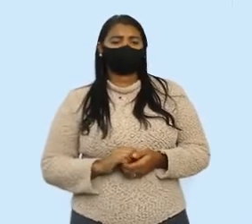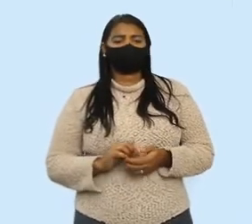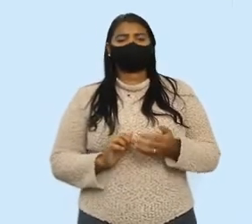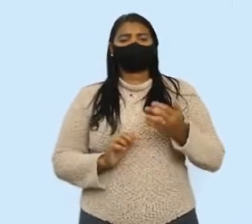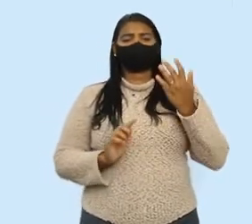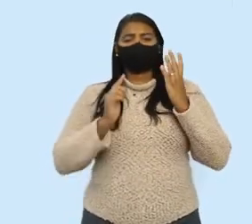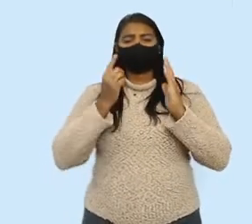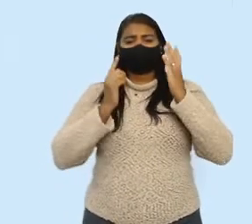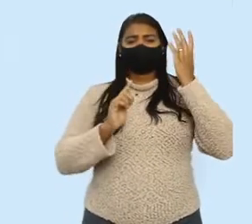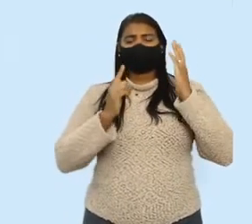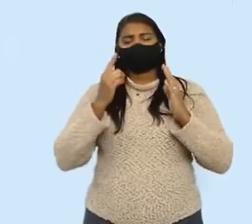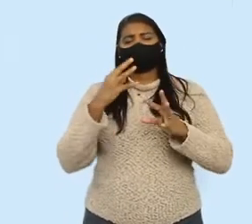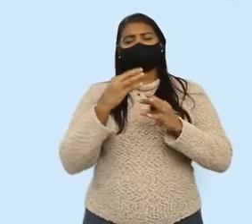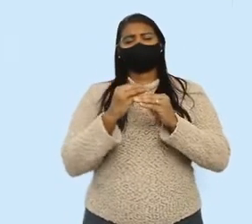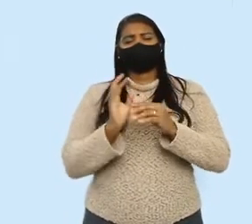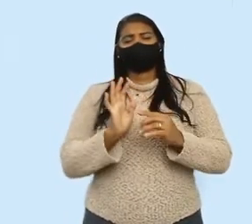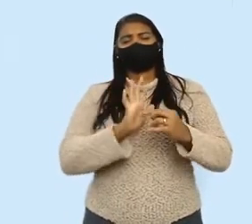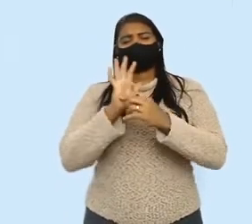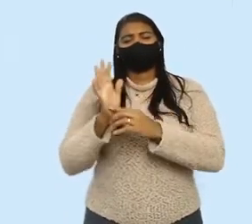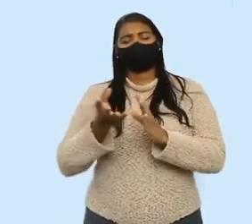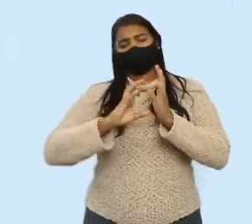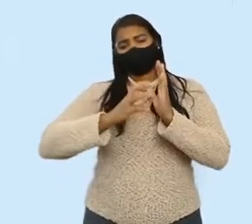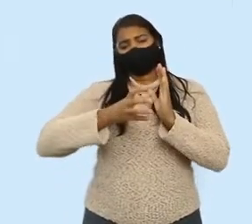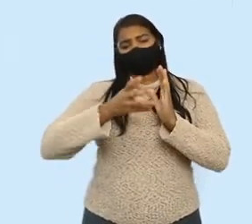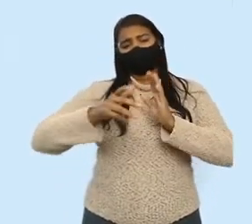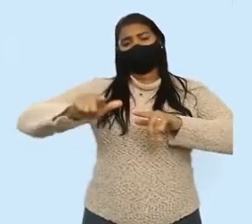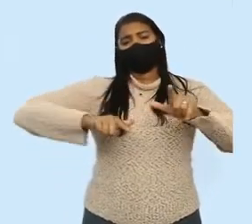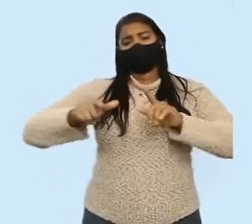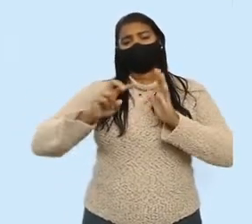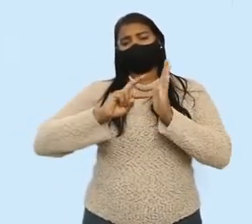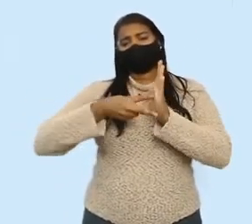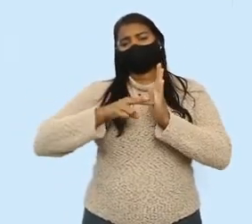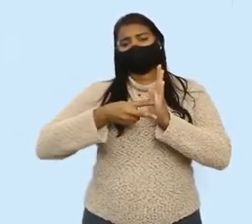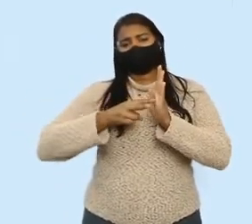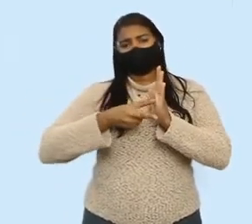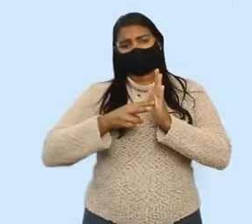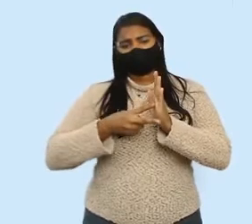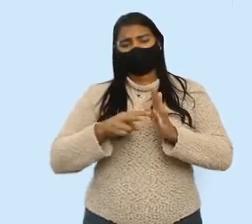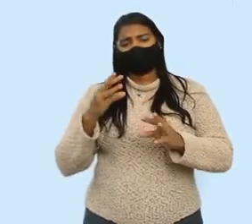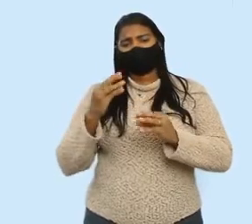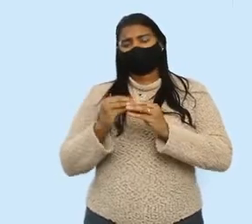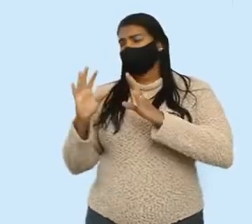Partido Trabalhista, né, e um dos fundadores foi esse camarada que está